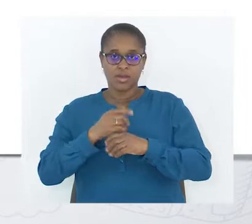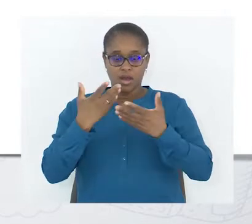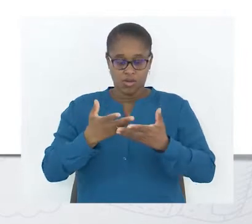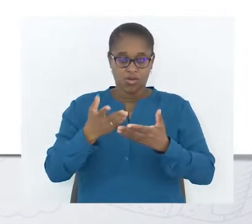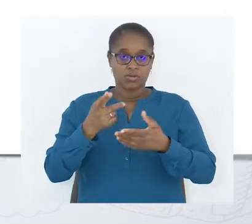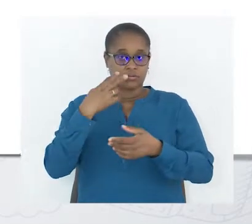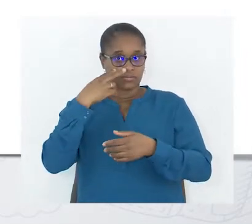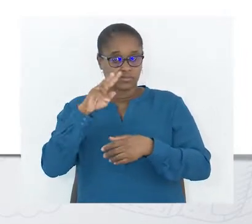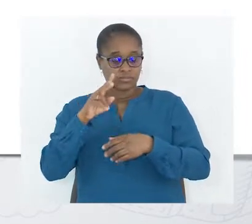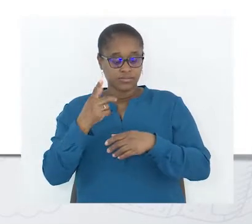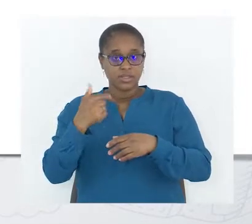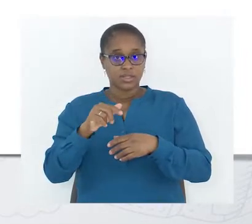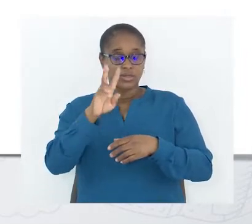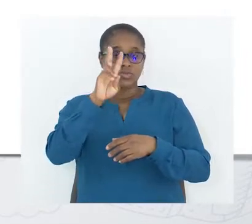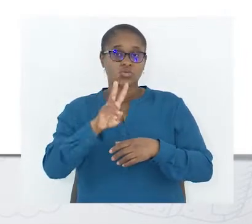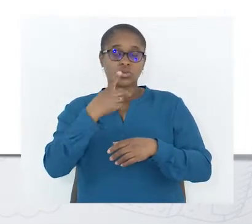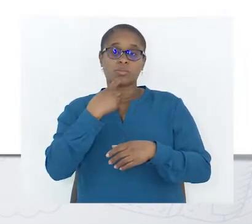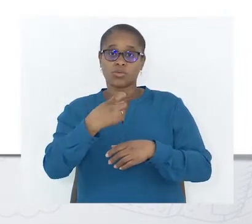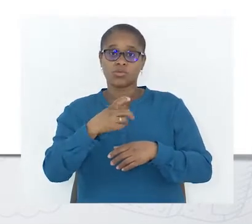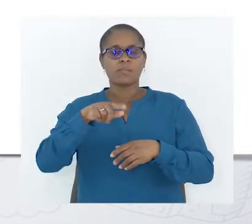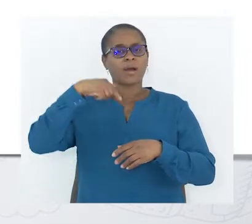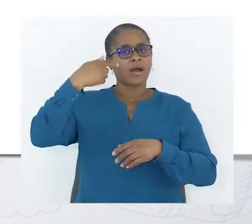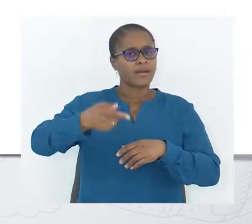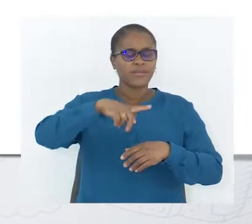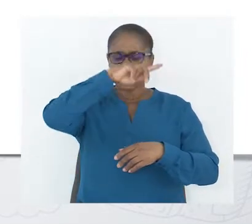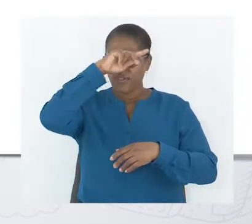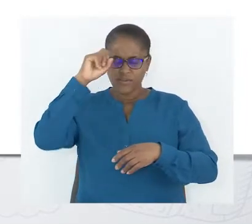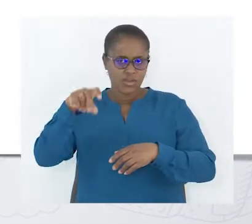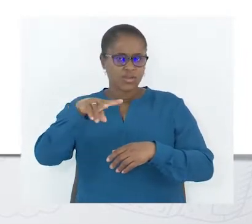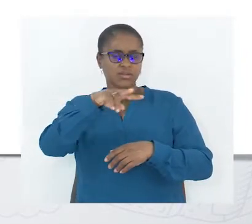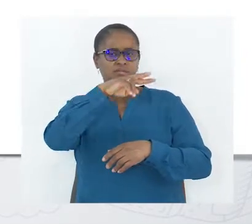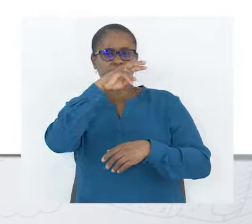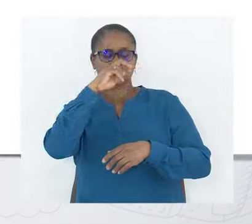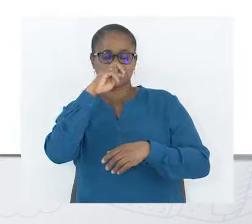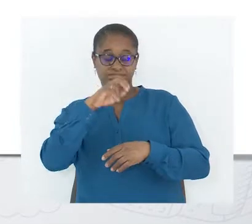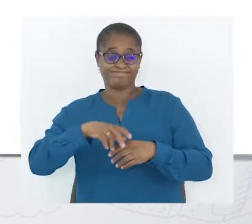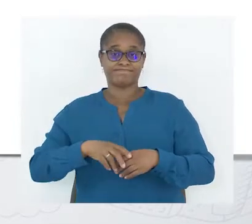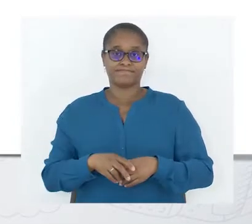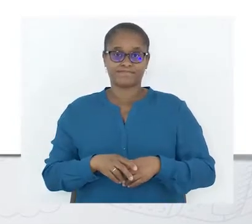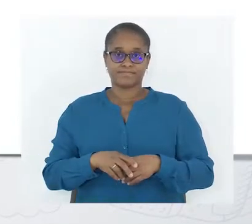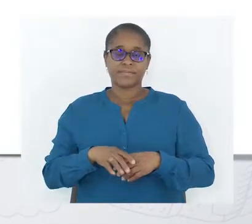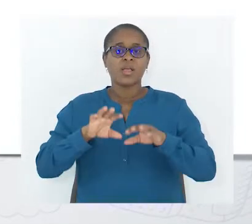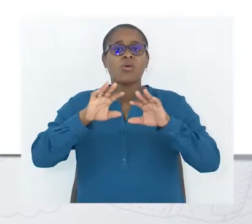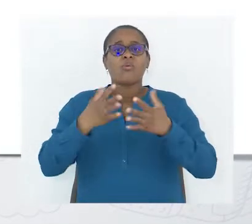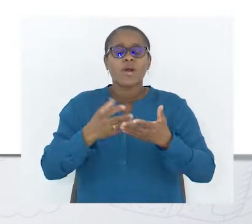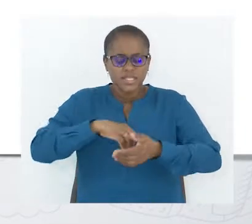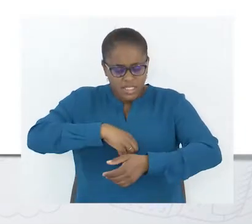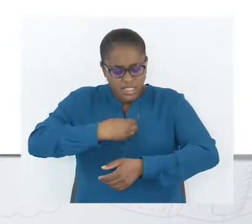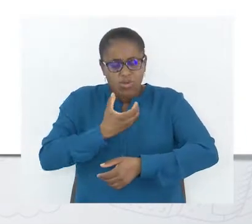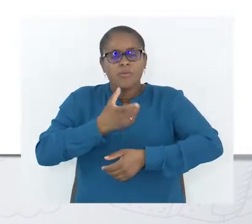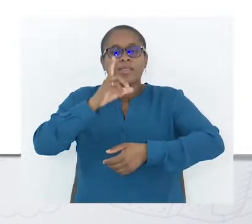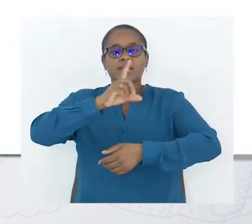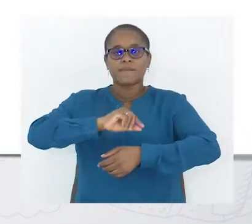Agora vem a segunda pergunta. Além da dificuldade respiratória, quais sintomas